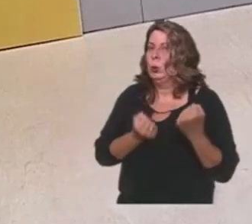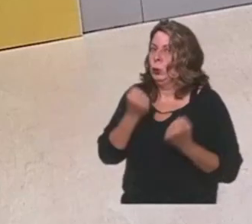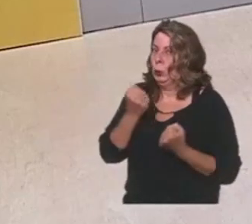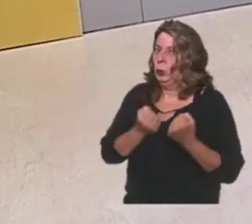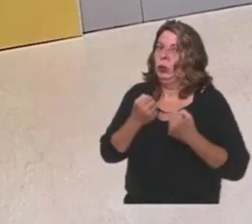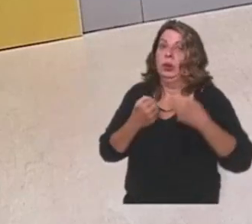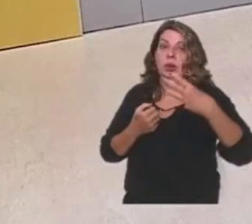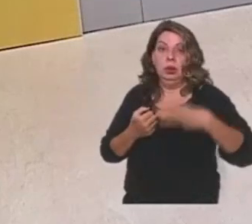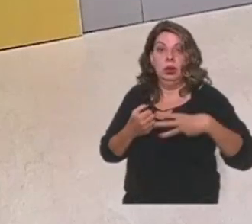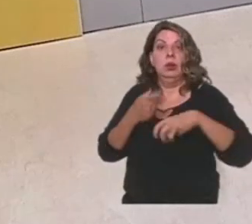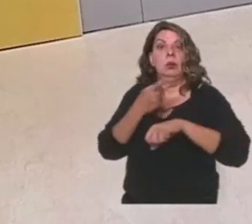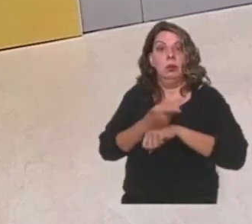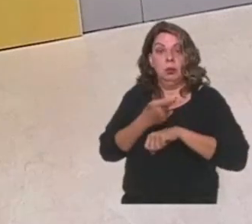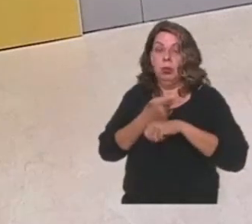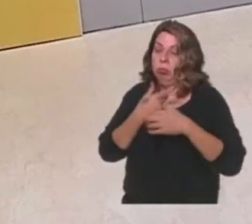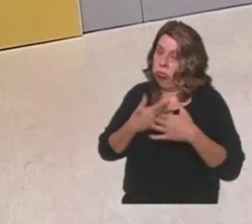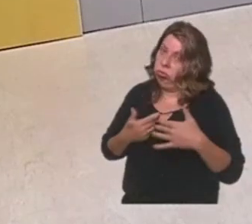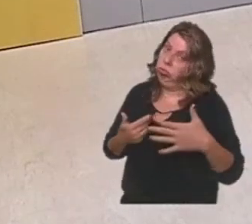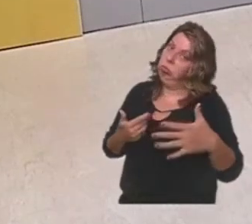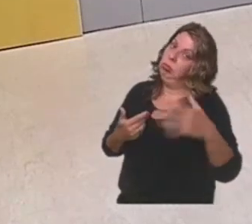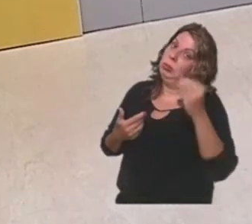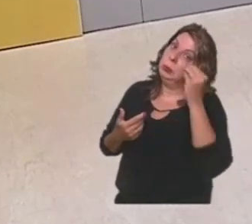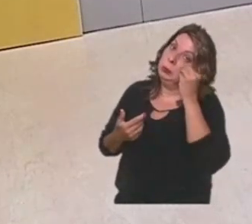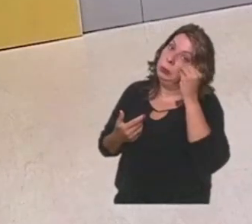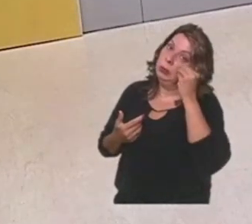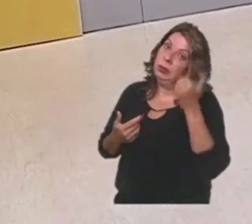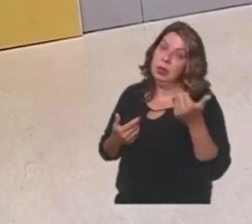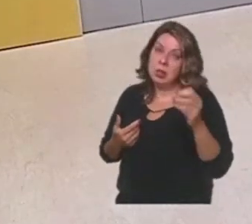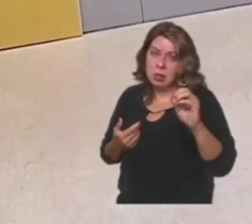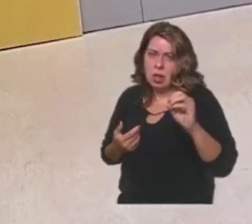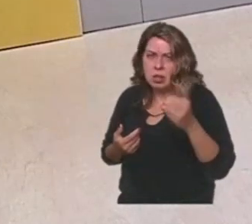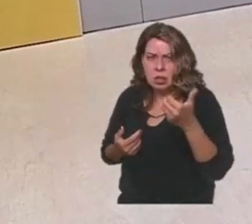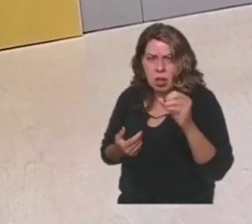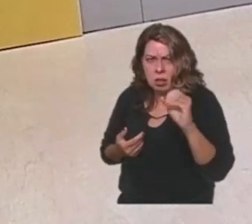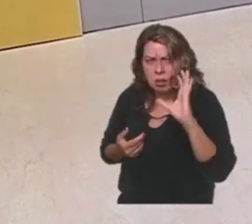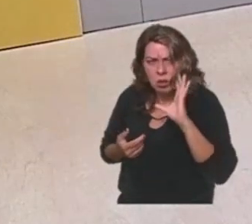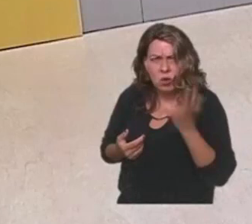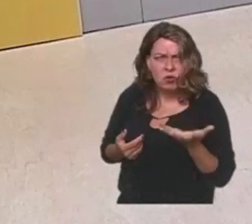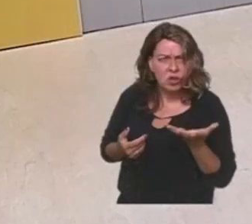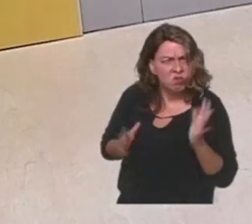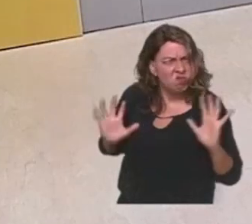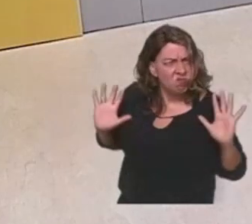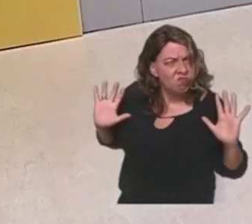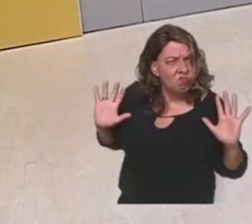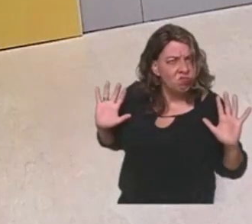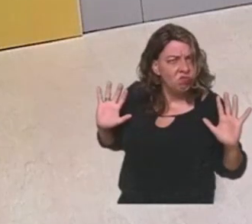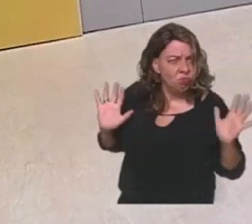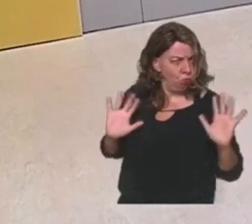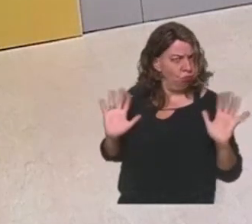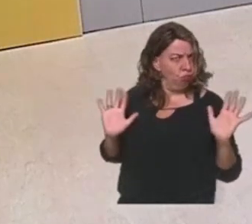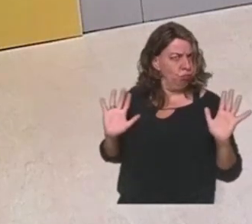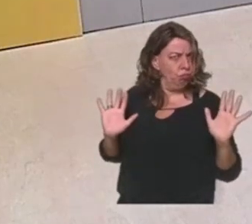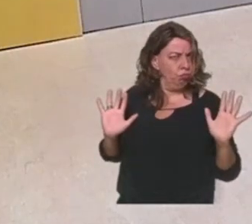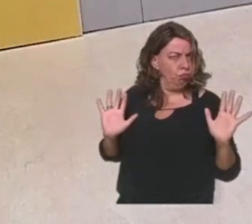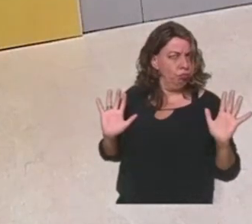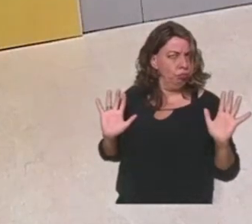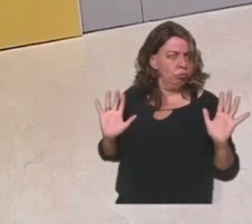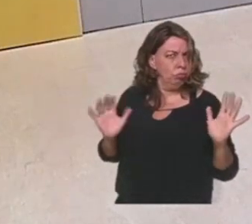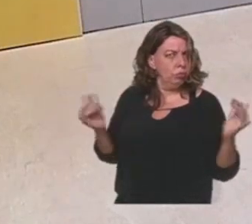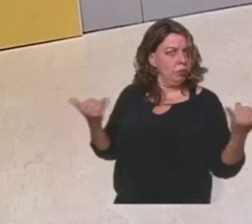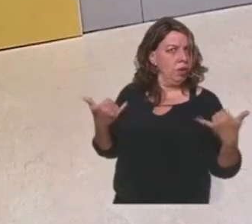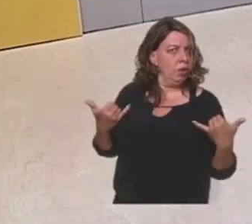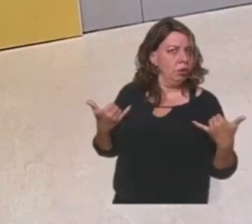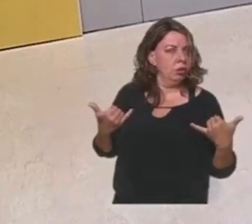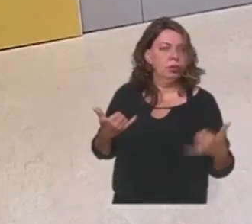prêmio em andamento que pode sair a qualquer instante. Bolinha saiu, número 10. Decidiu o número 10? Não. Me fala